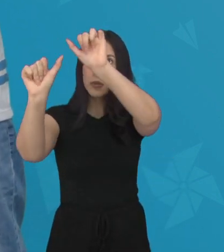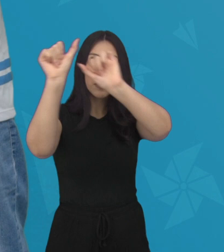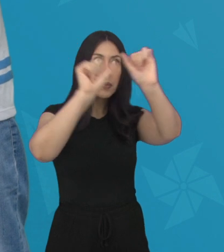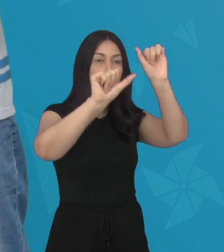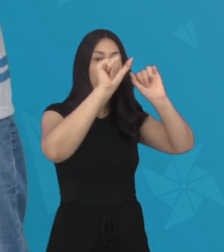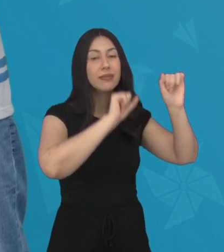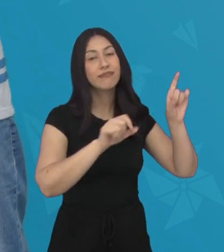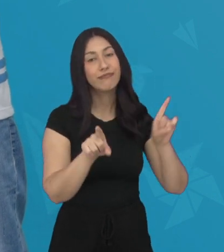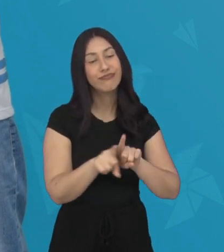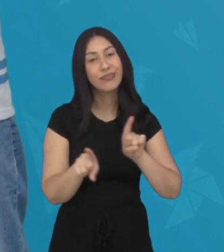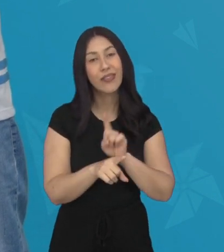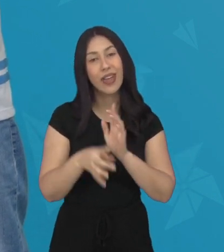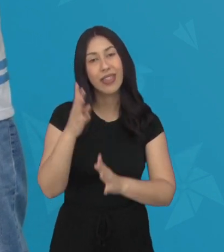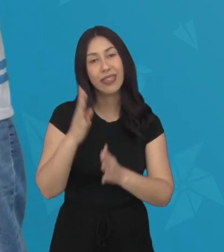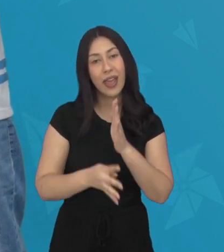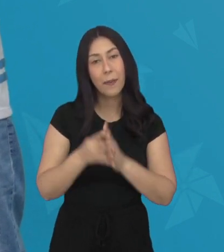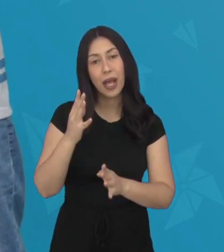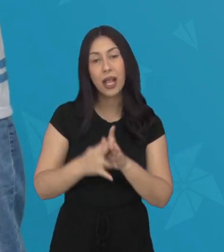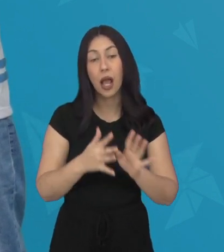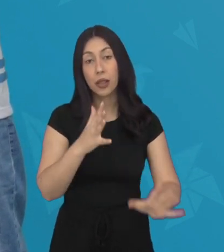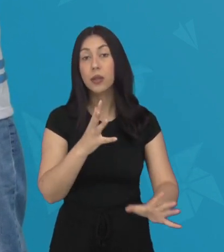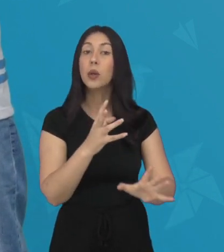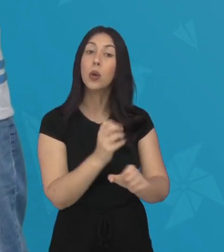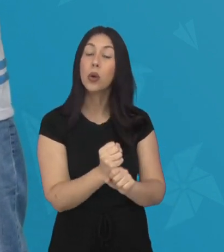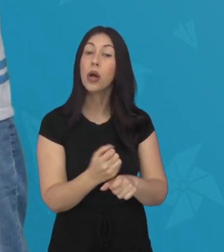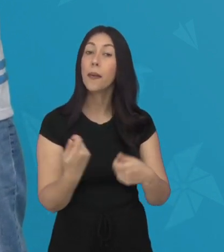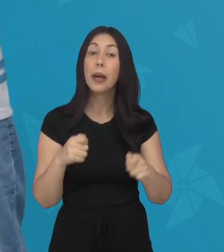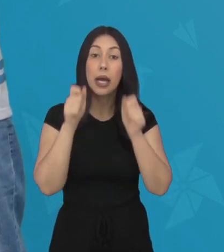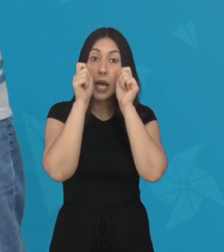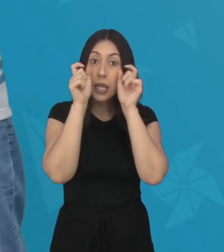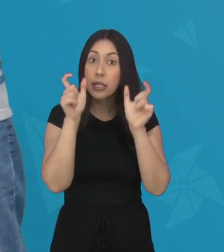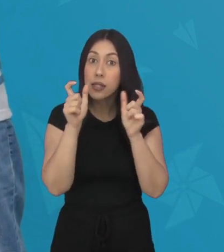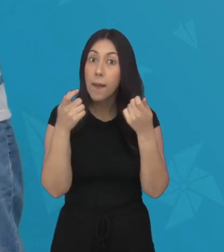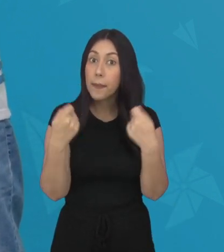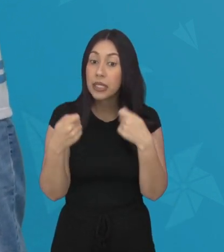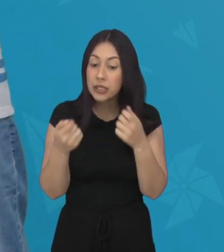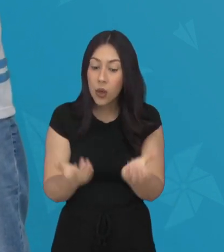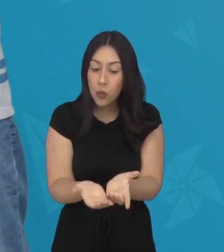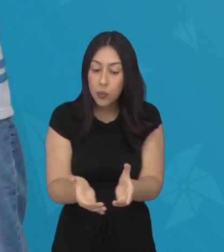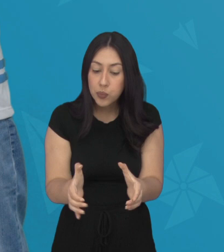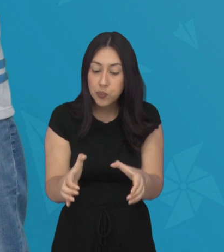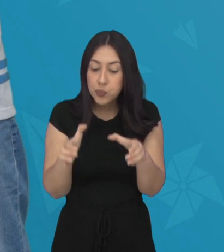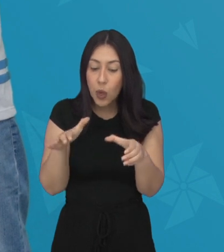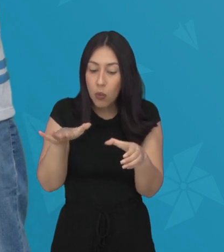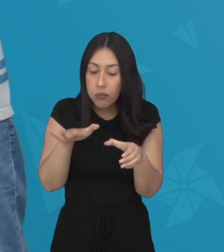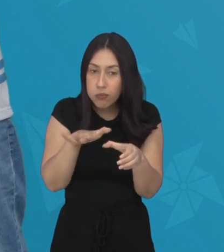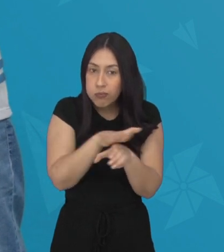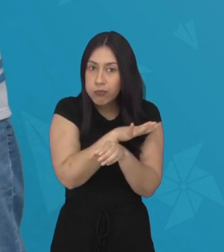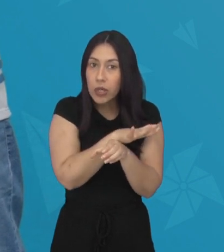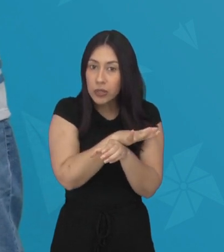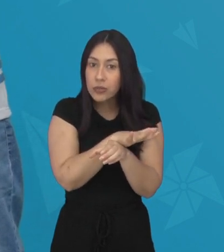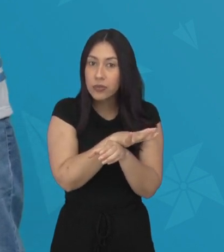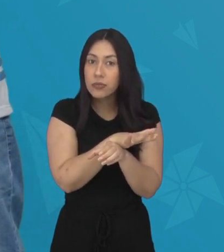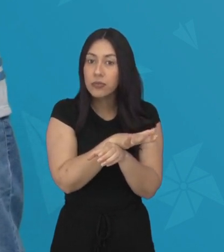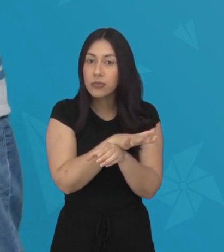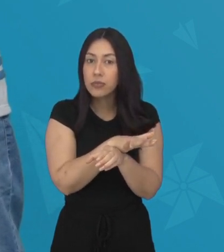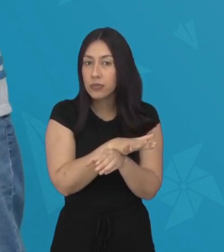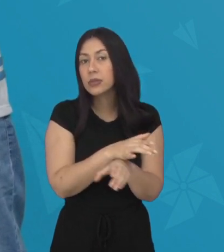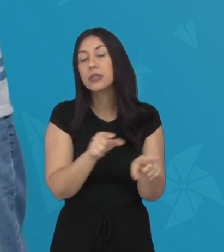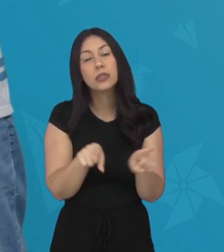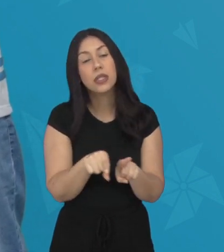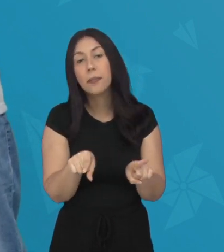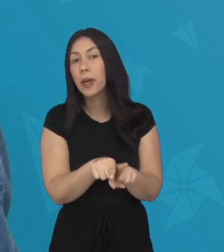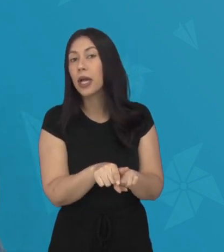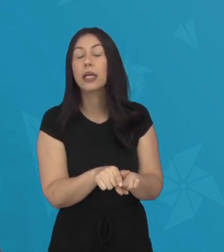acabar impactando nas quantidades. Então sempre se atentem a essa parte de estar num sistema fechado, isolado, como vocês também podem ver em